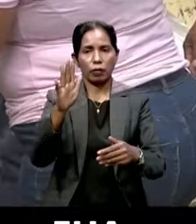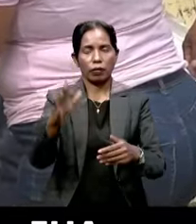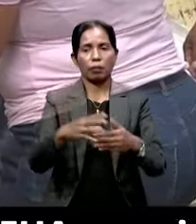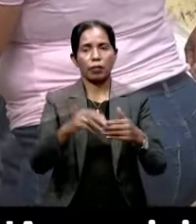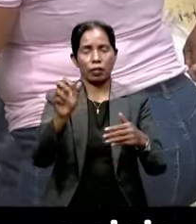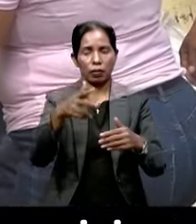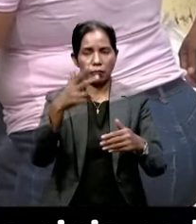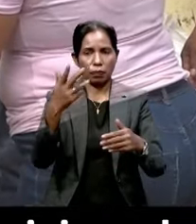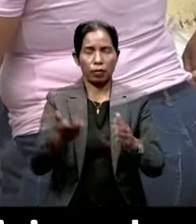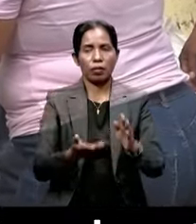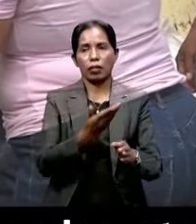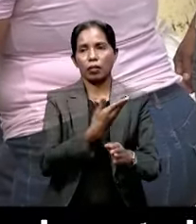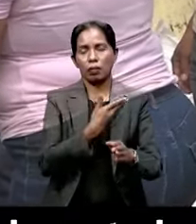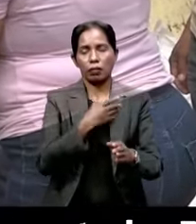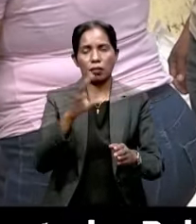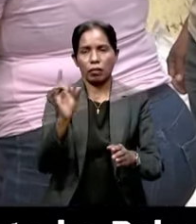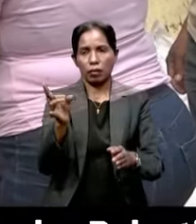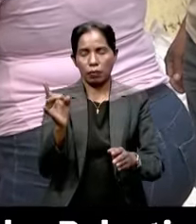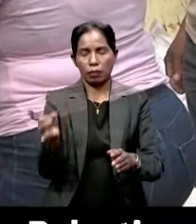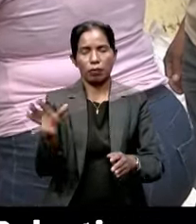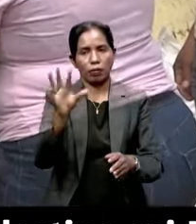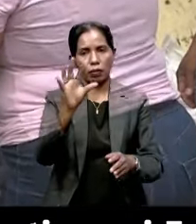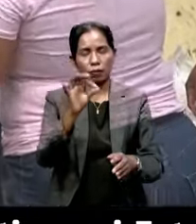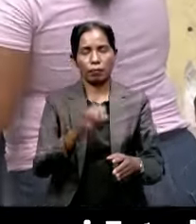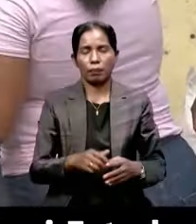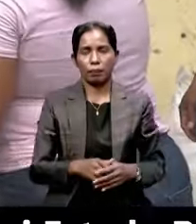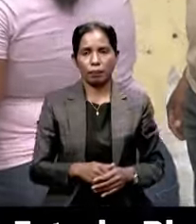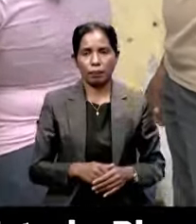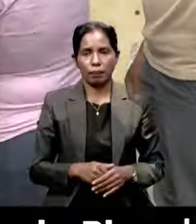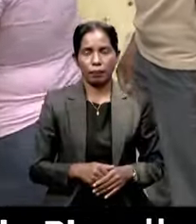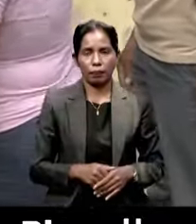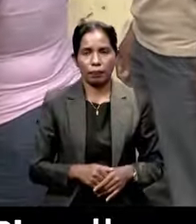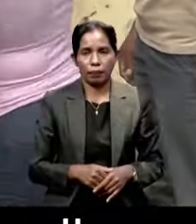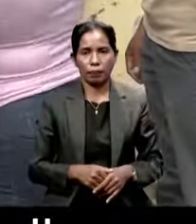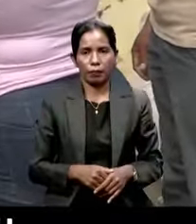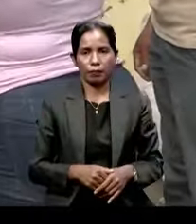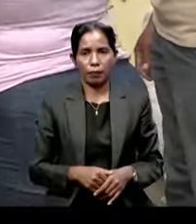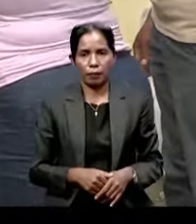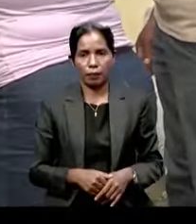saiba dólar sanu resin walu. Santina de Jesus, Marito da Costa, GMN.